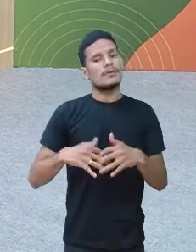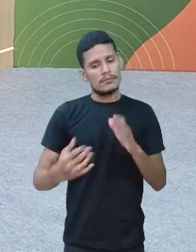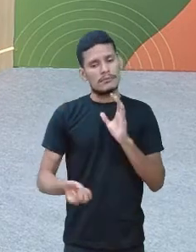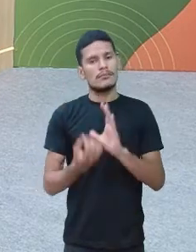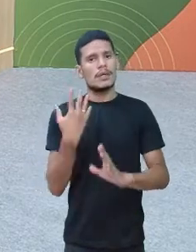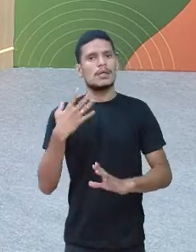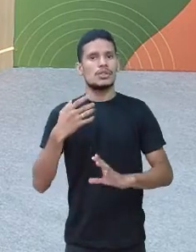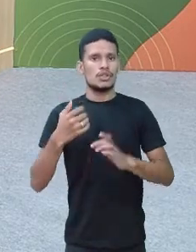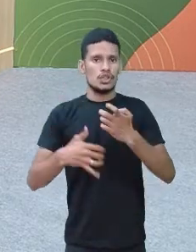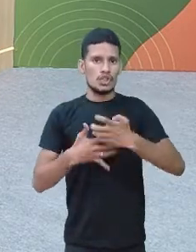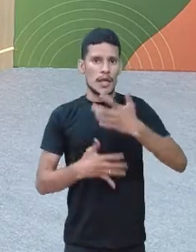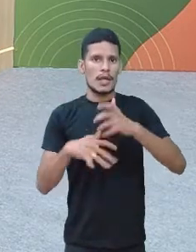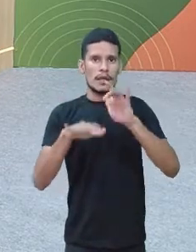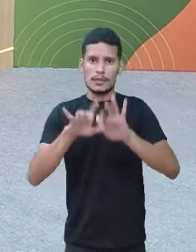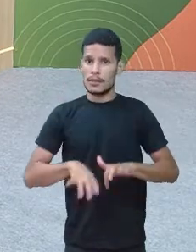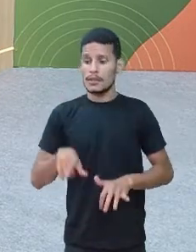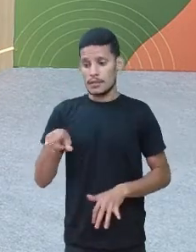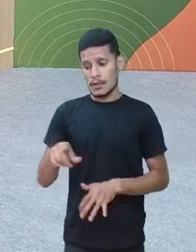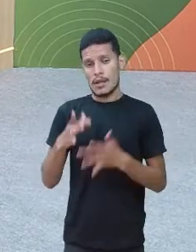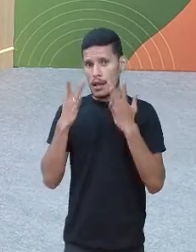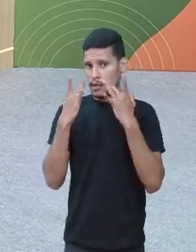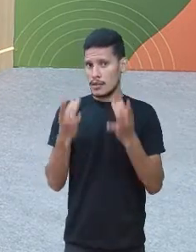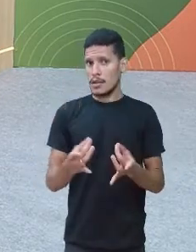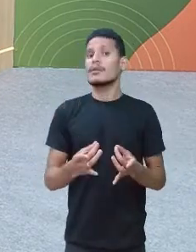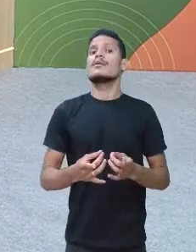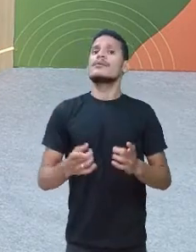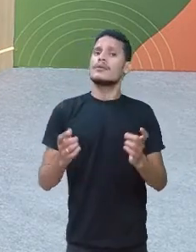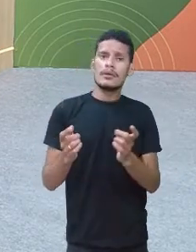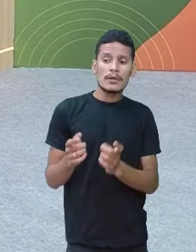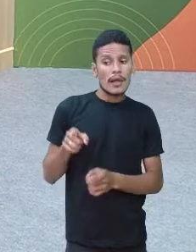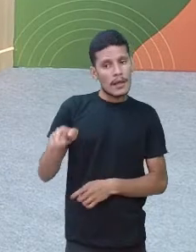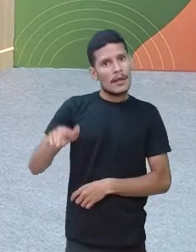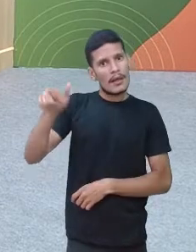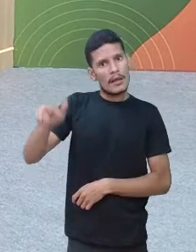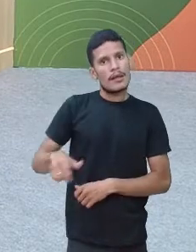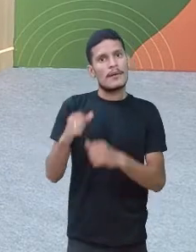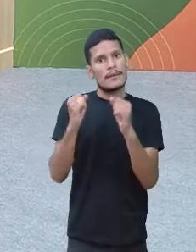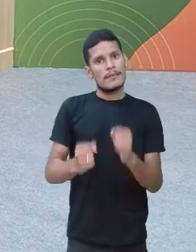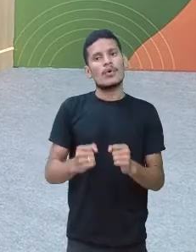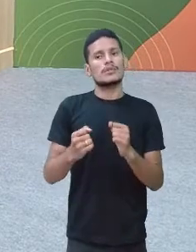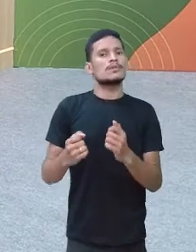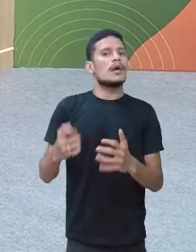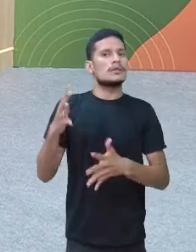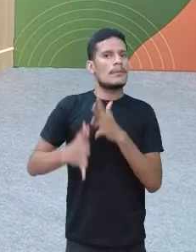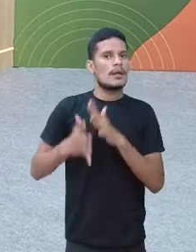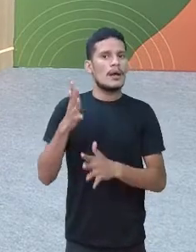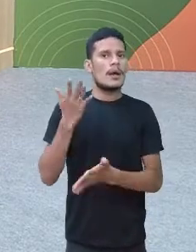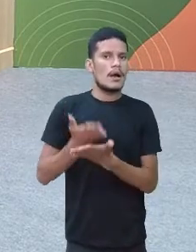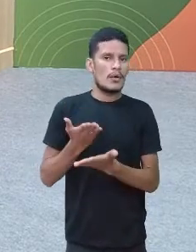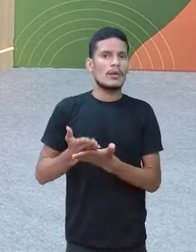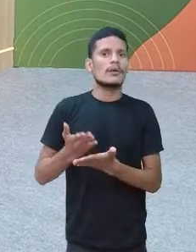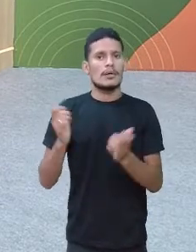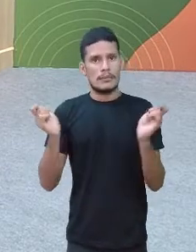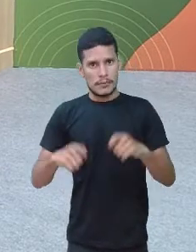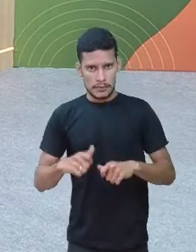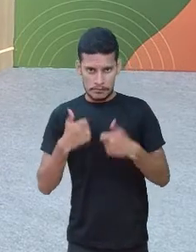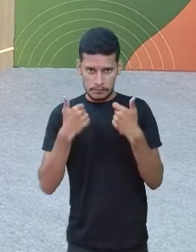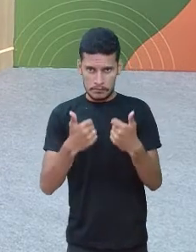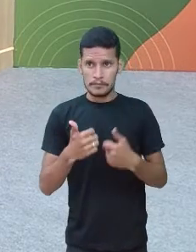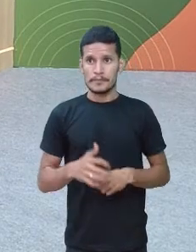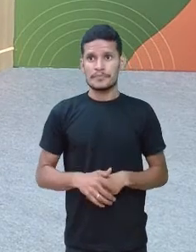chat, que Cláudia tá ali atenta. Qualquer coisa, Cláudia pode mandar aí, pode me interromper, que tá tudo certo, nada errado. Certo?